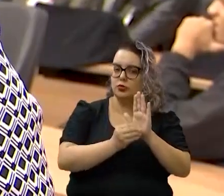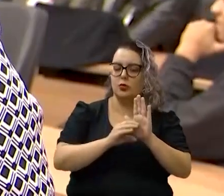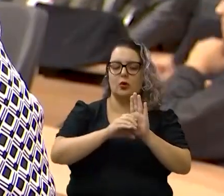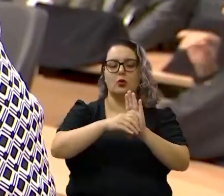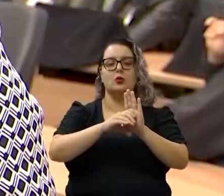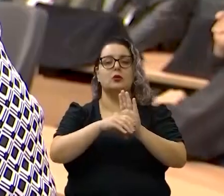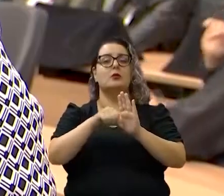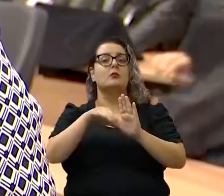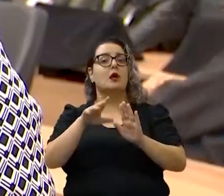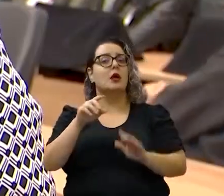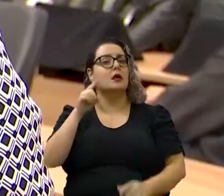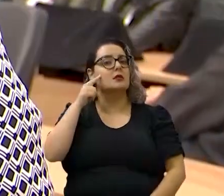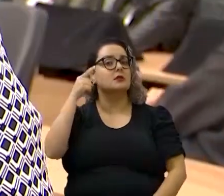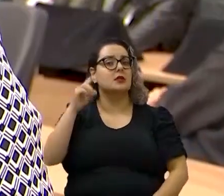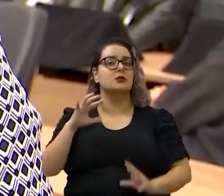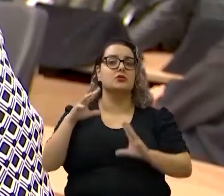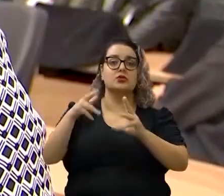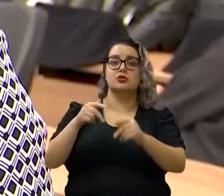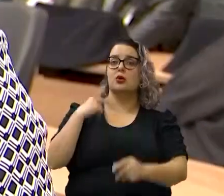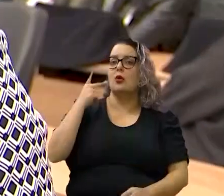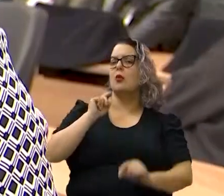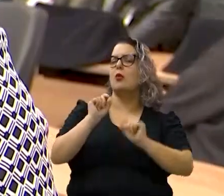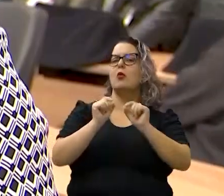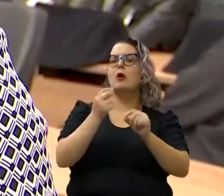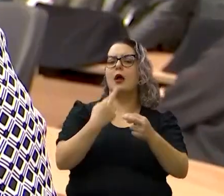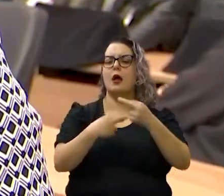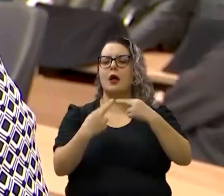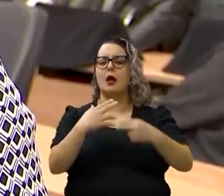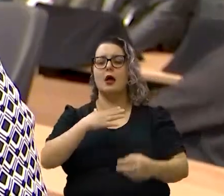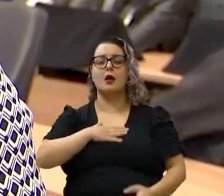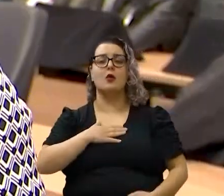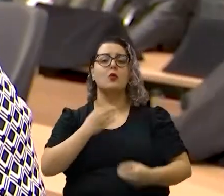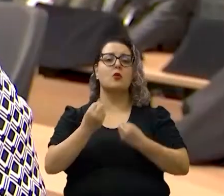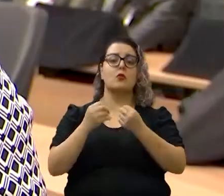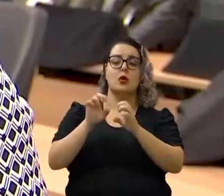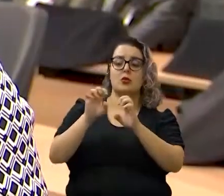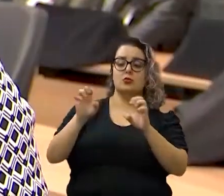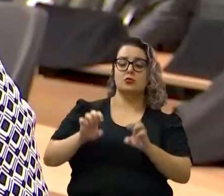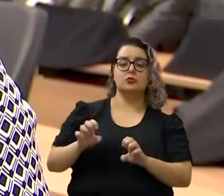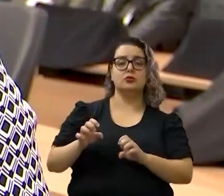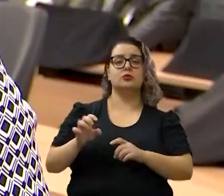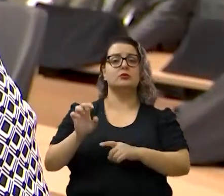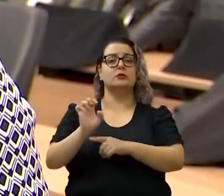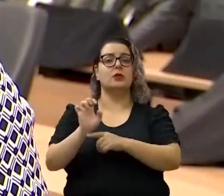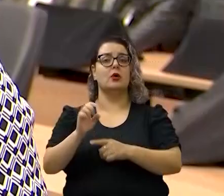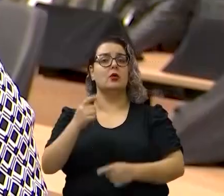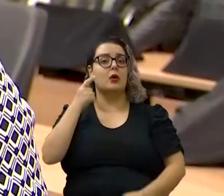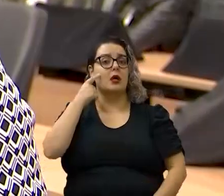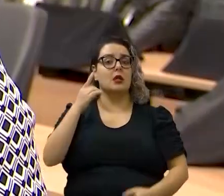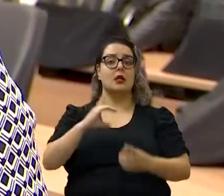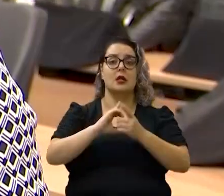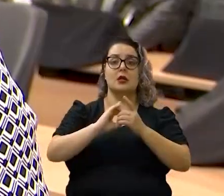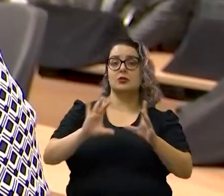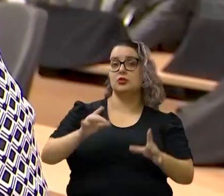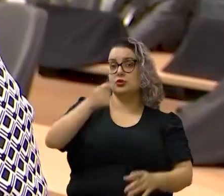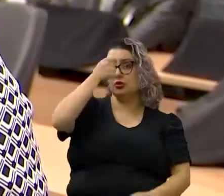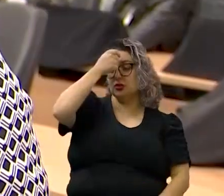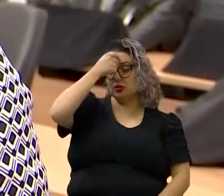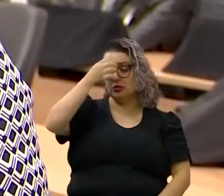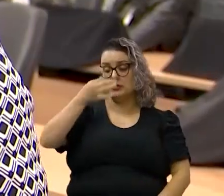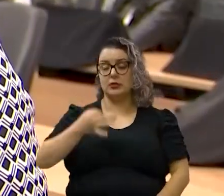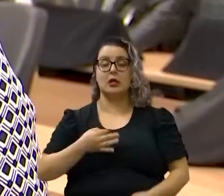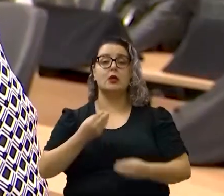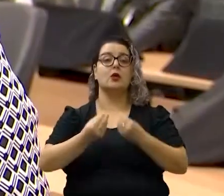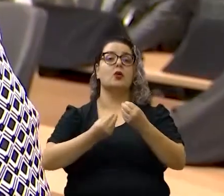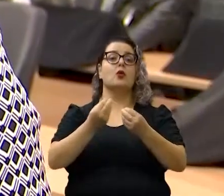mais gerais sobre a política então que que política tem a ver comigo como que a estrutura de estado conceito de democracia de cidadania